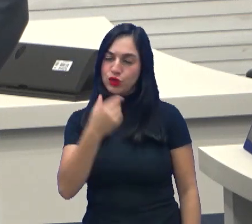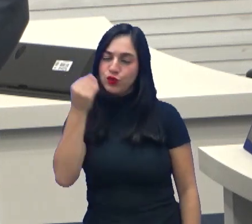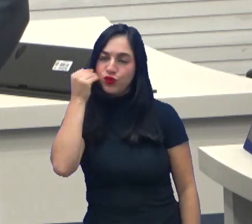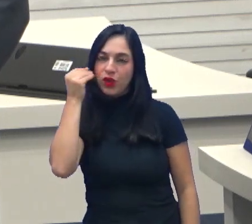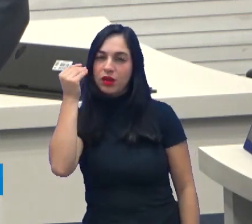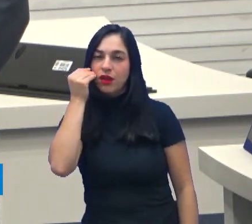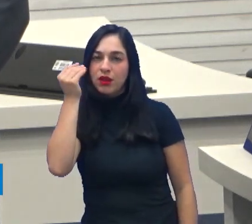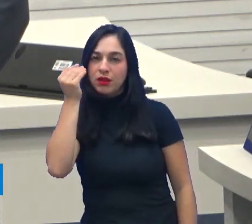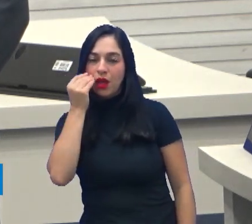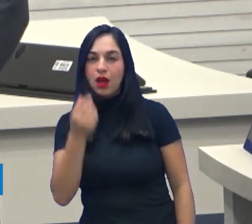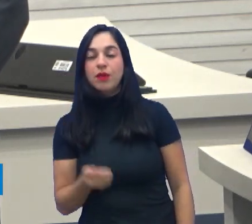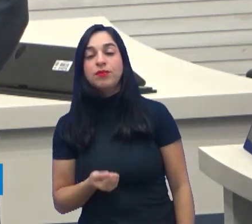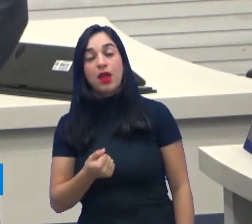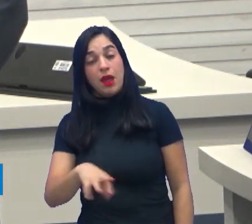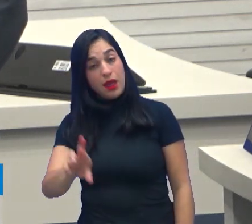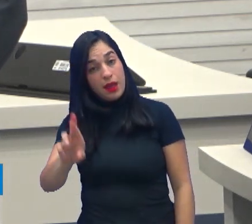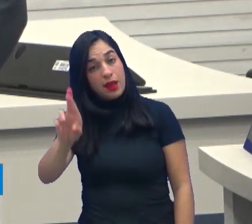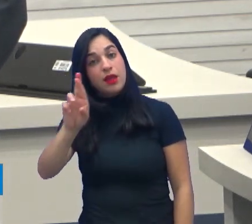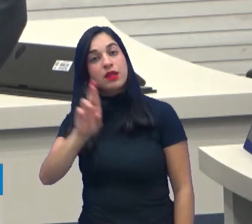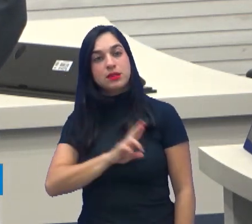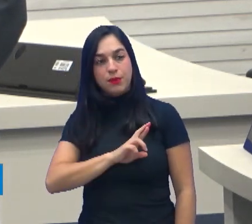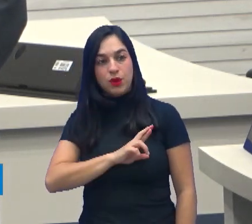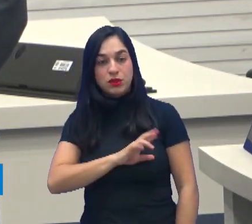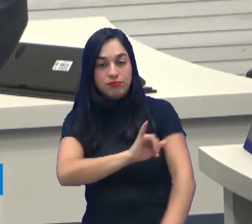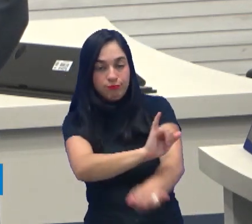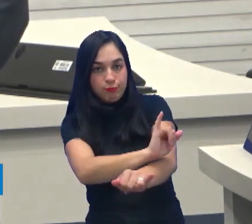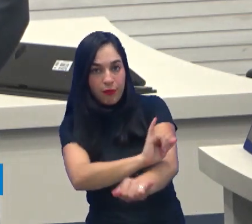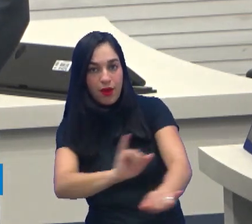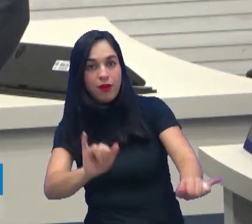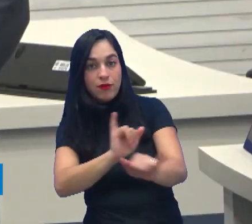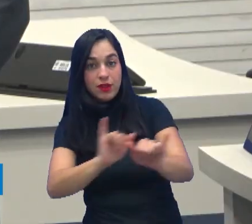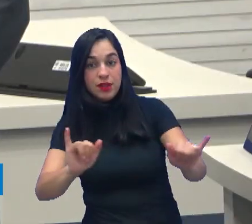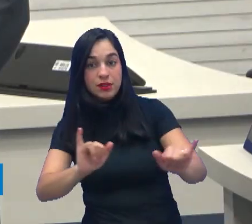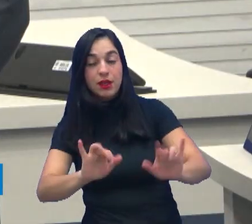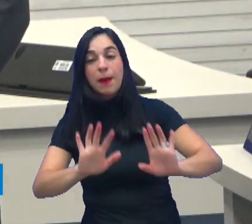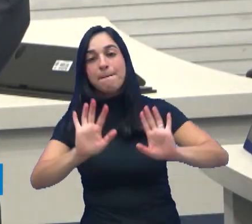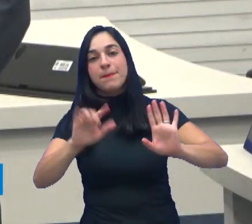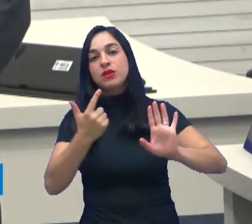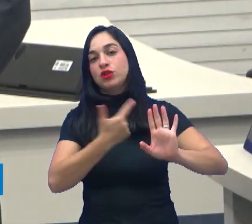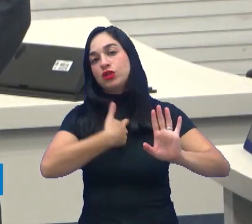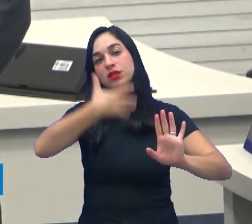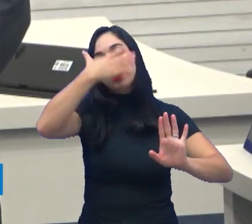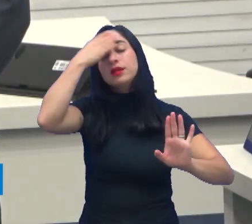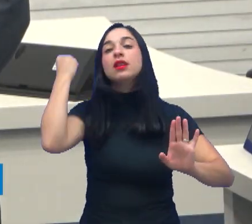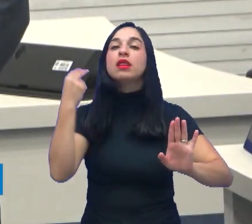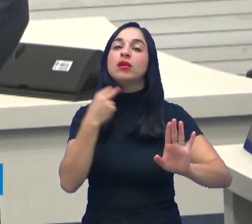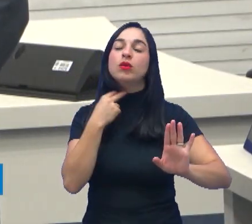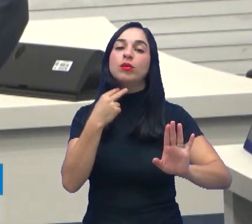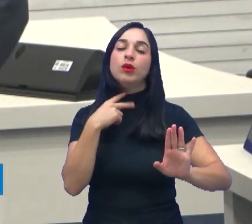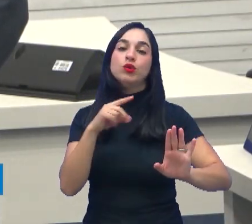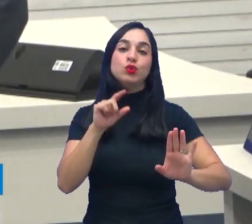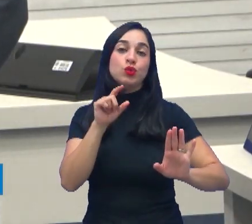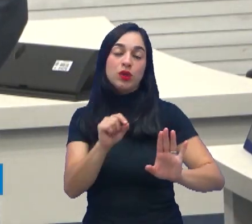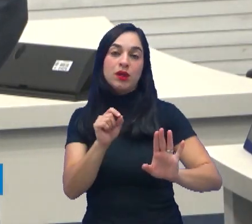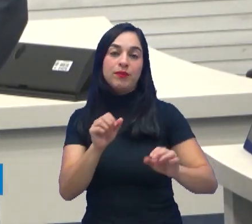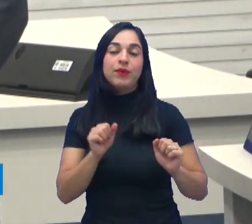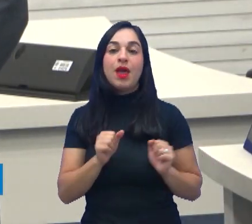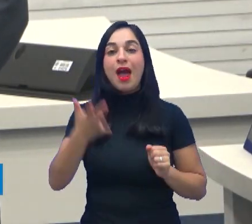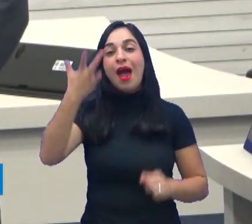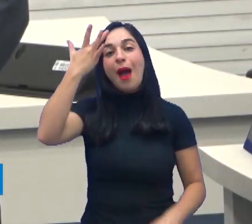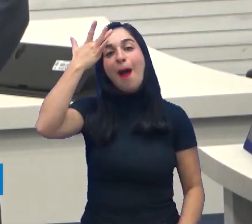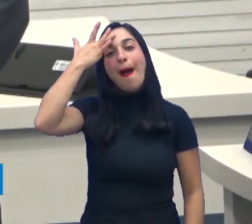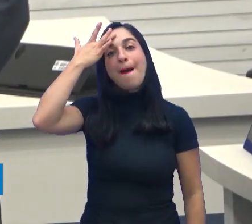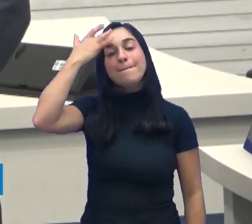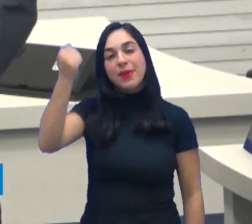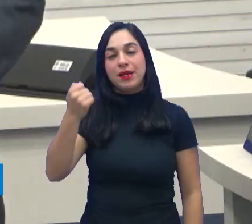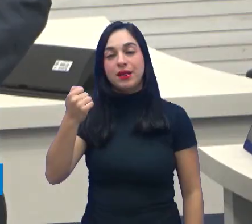com as pessoas. Agora, não vamos esquecer, e aí é importante, a cidade amanhã entra num debate